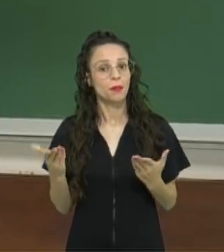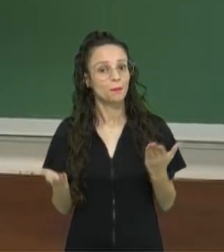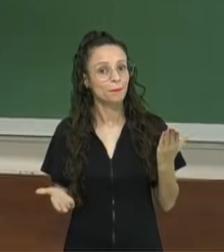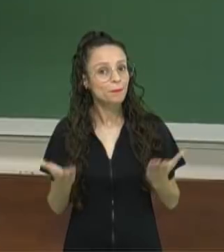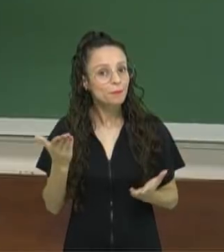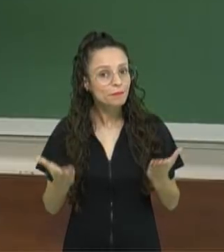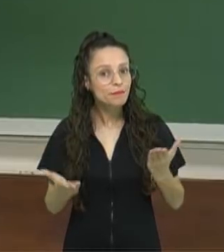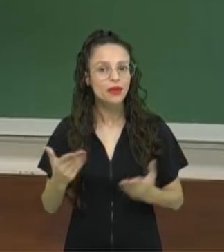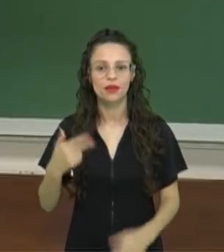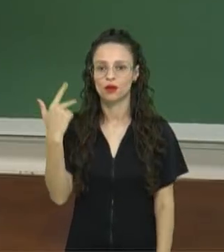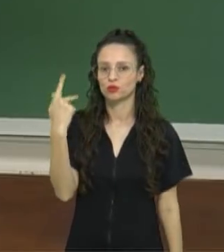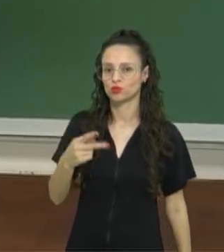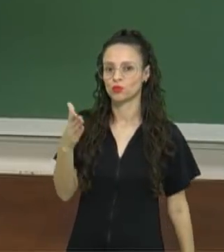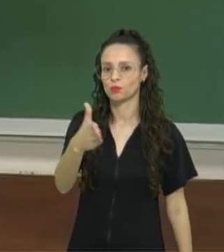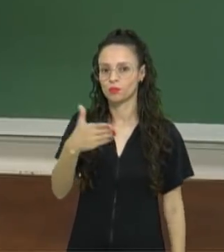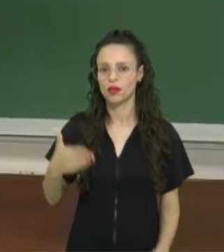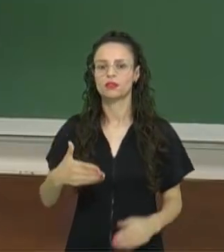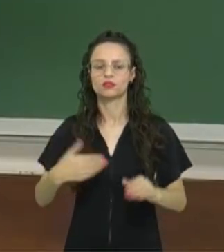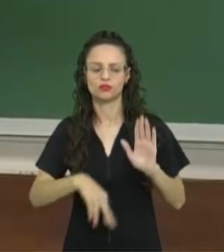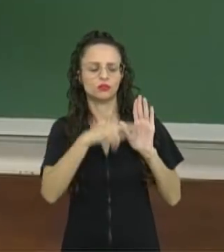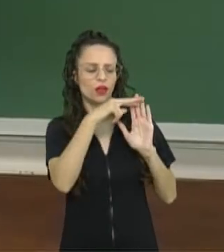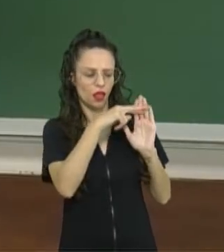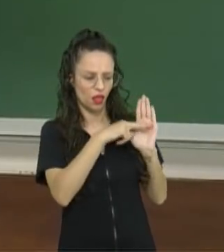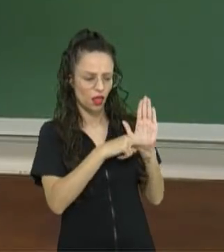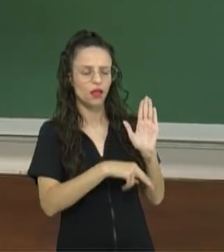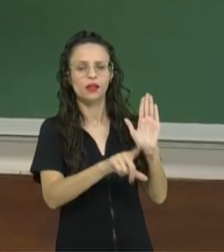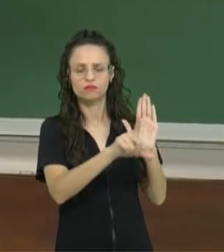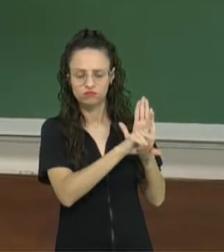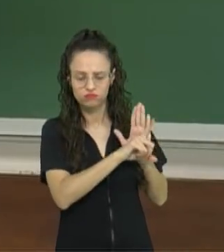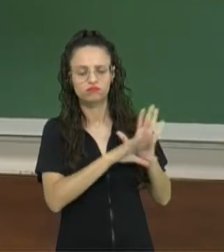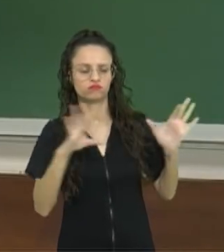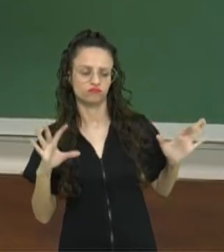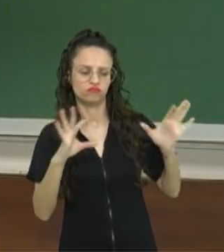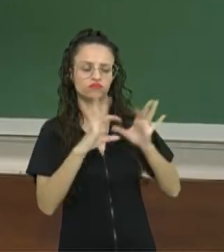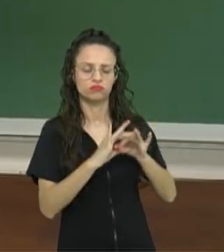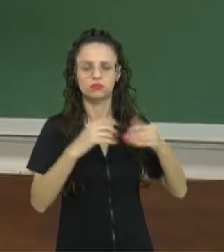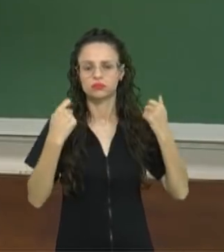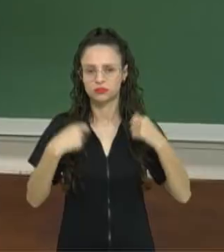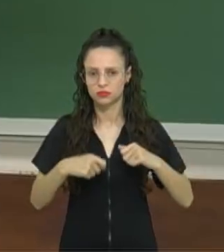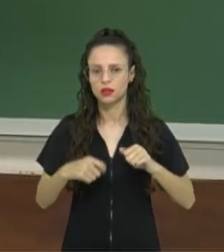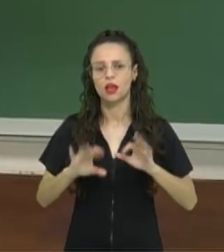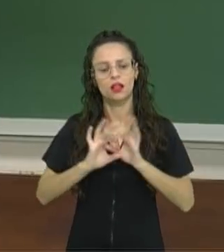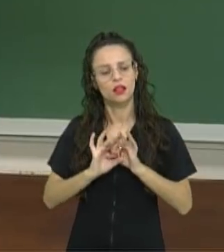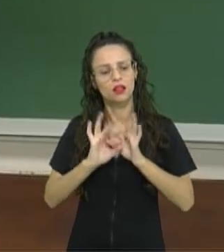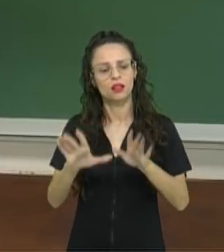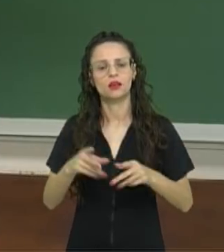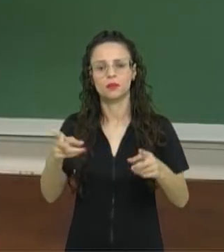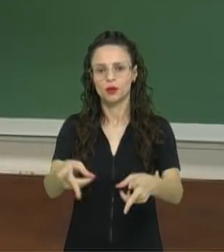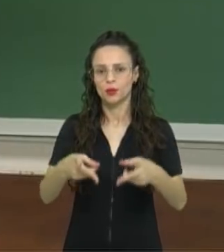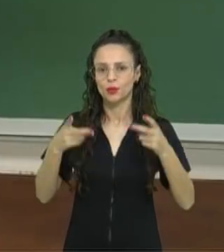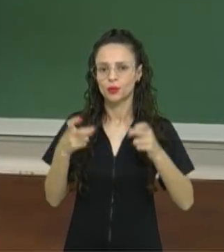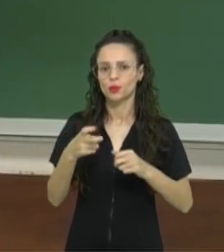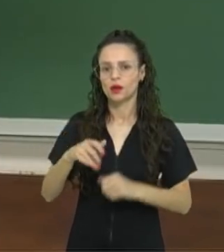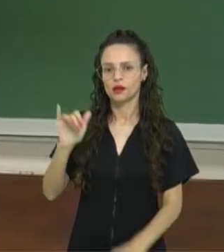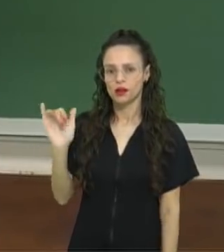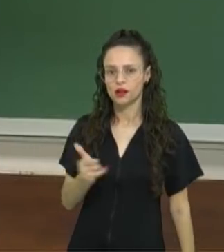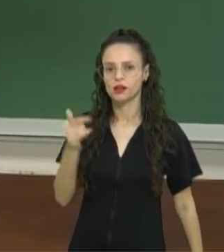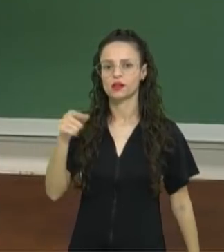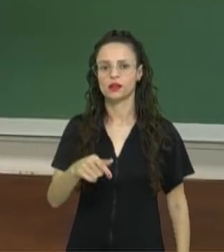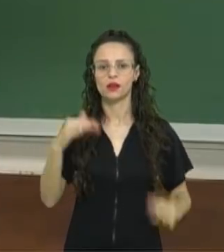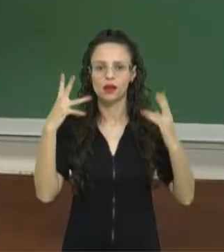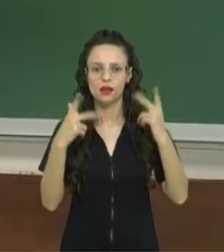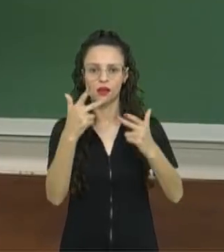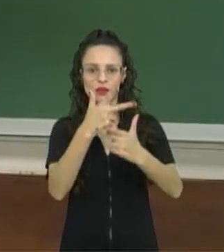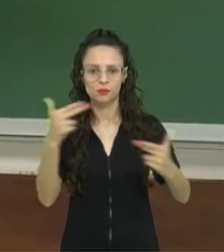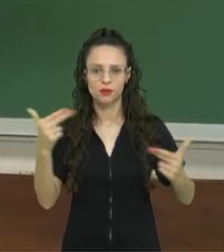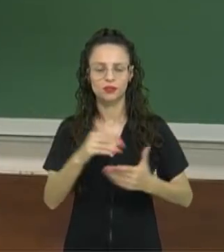dos peixes. Então, né, tem toda uma legislação para que possa ser extraído esses